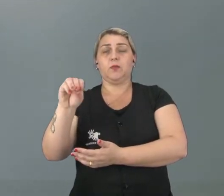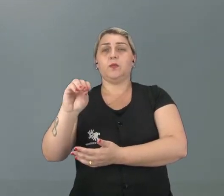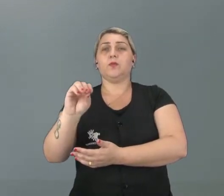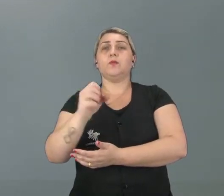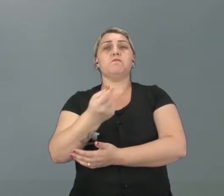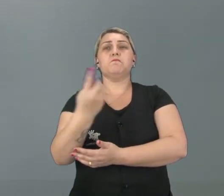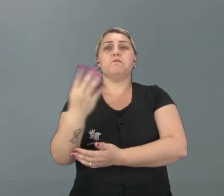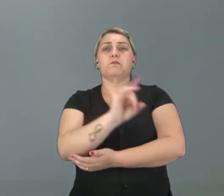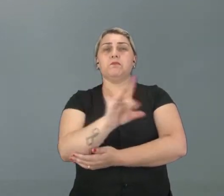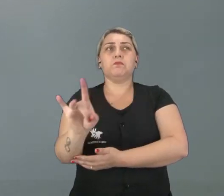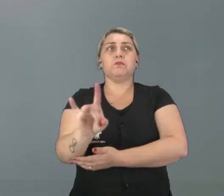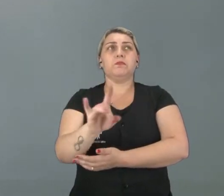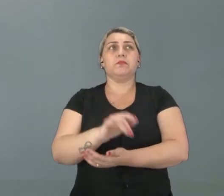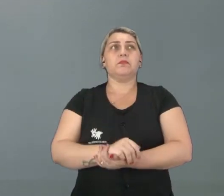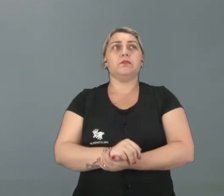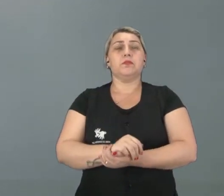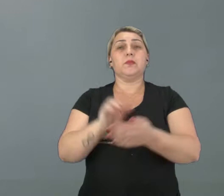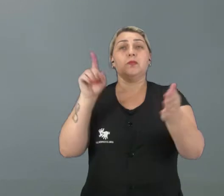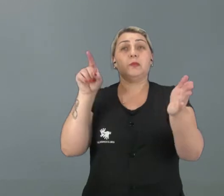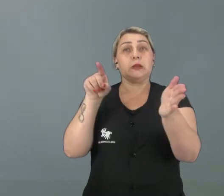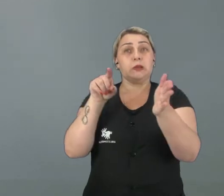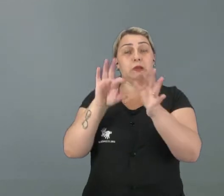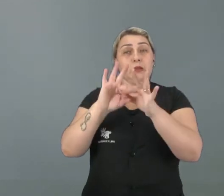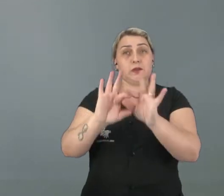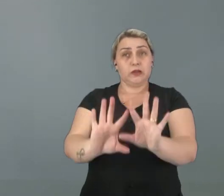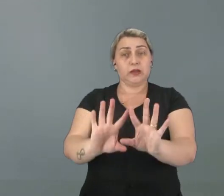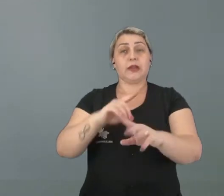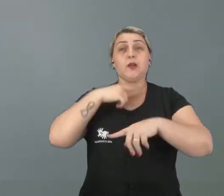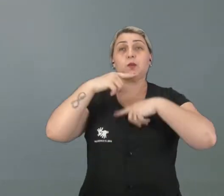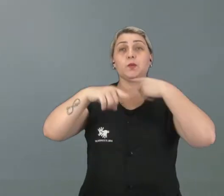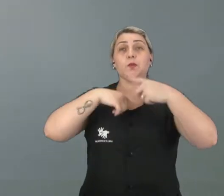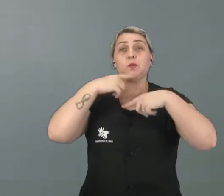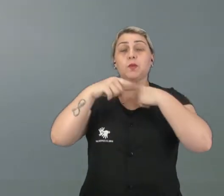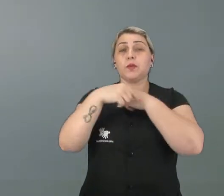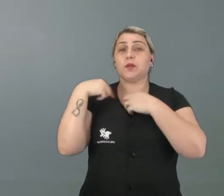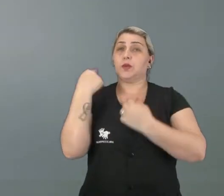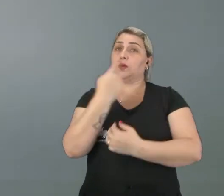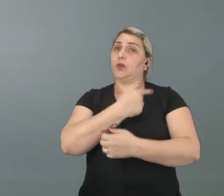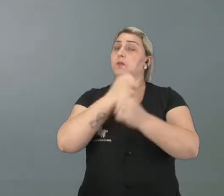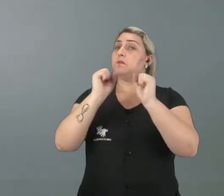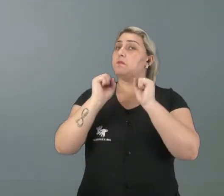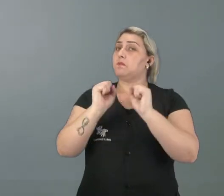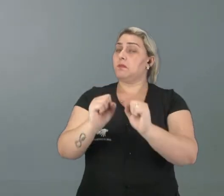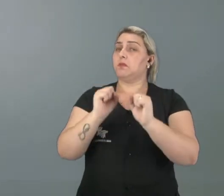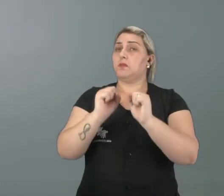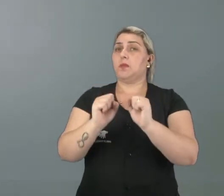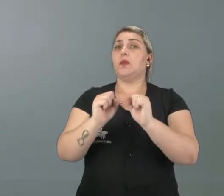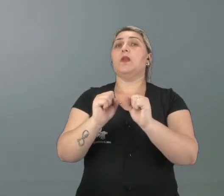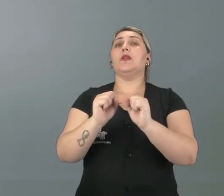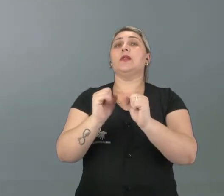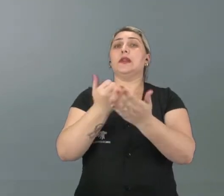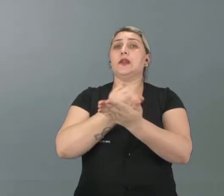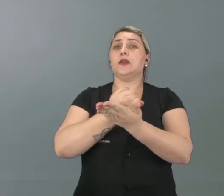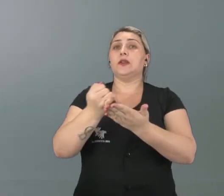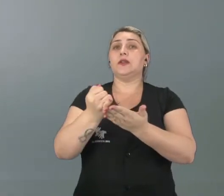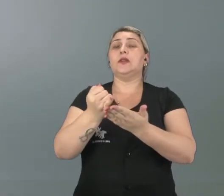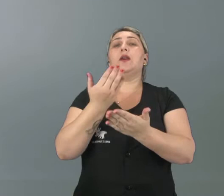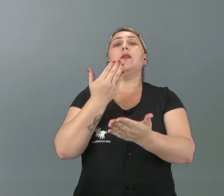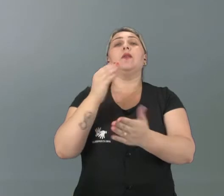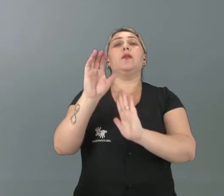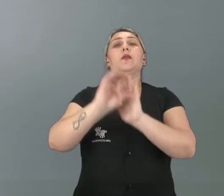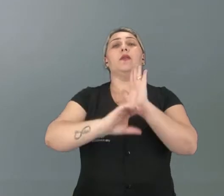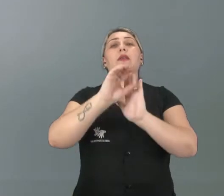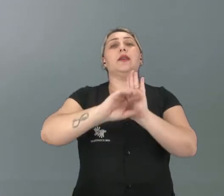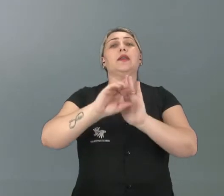um representou? Vou deixar essa dúvida aí no ar para que a gente possa, né, dar introdução ao conteúdo